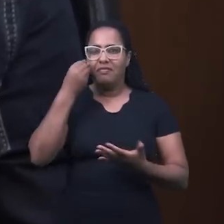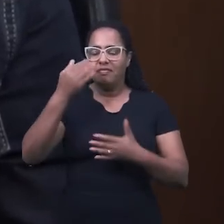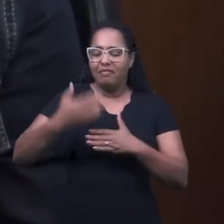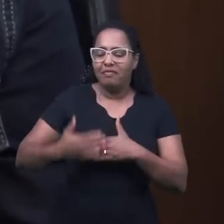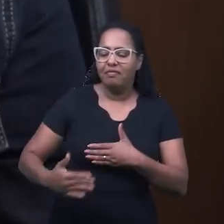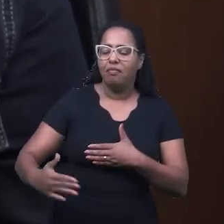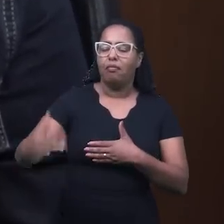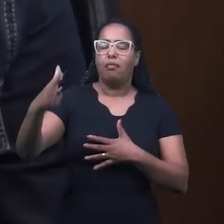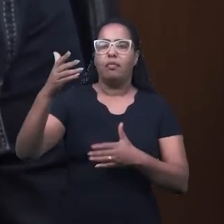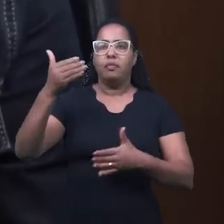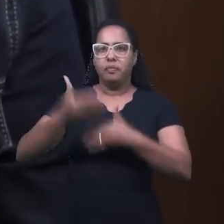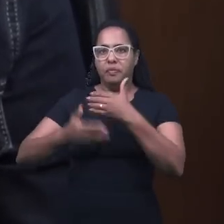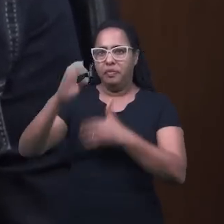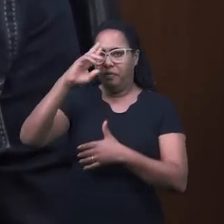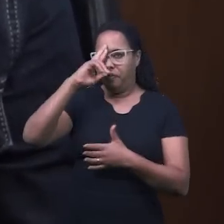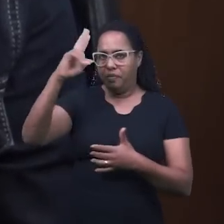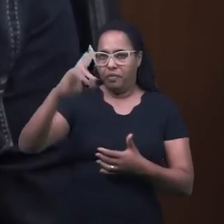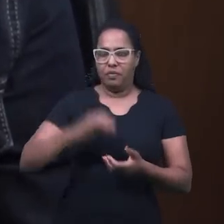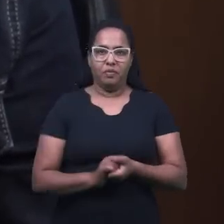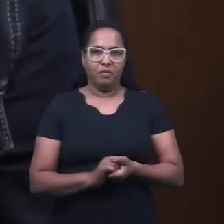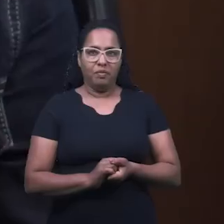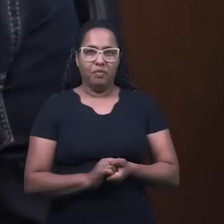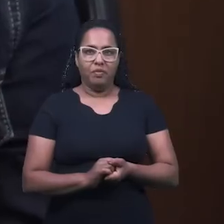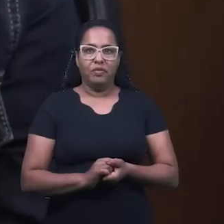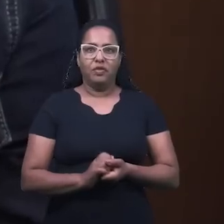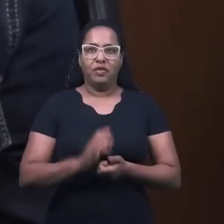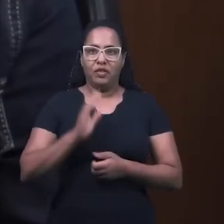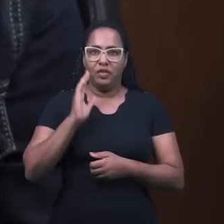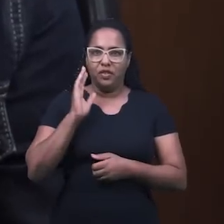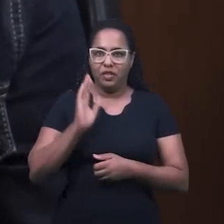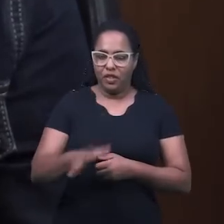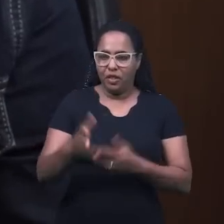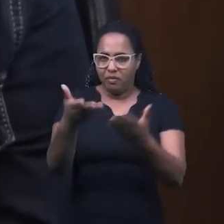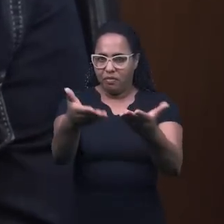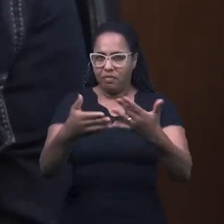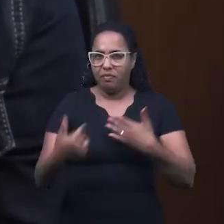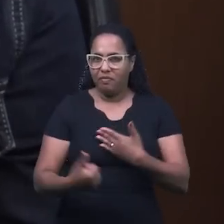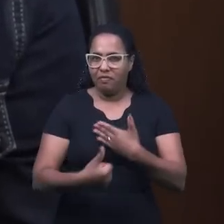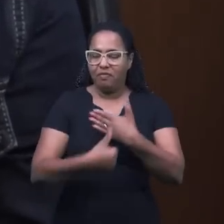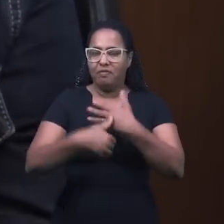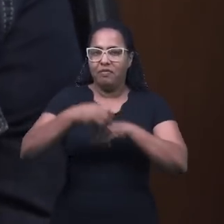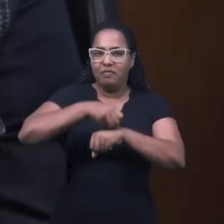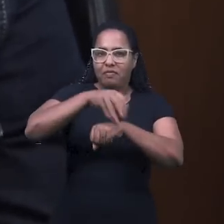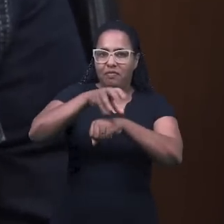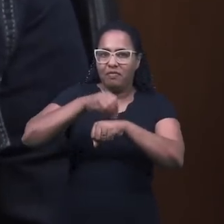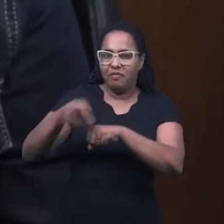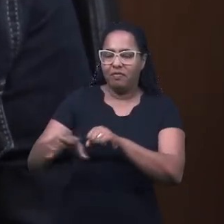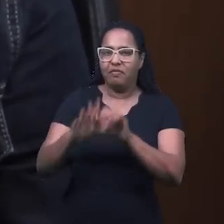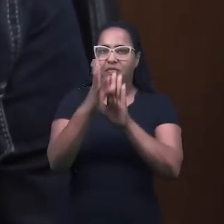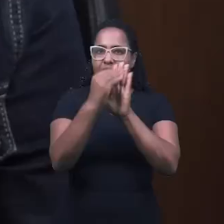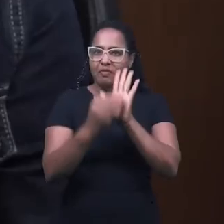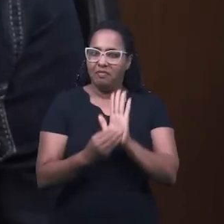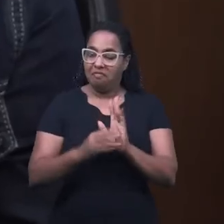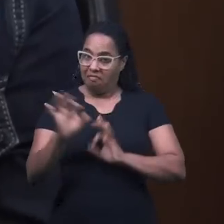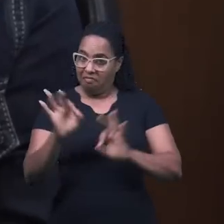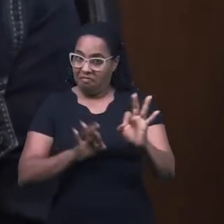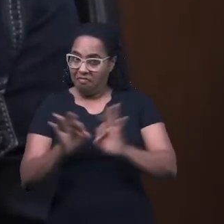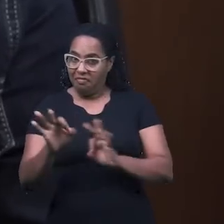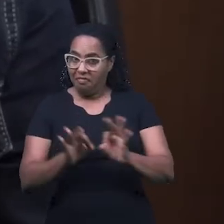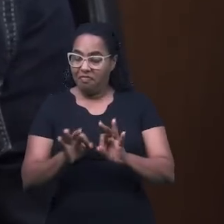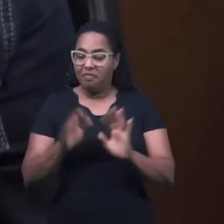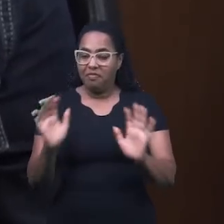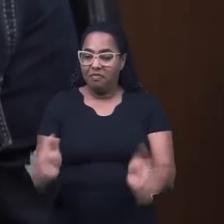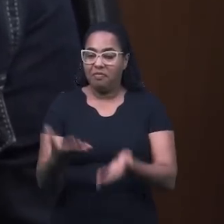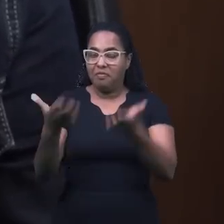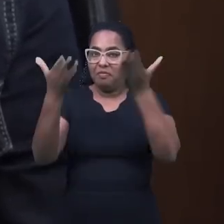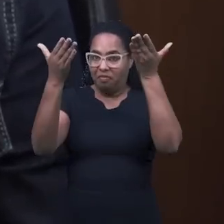têm vivido ao longo da caminhada na presença do Senhor. Eu já te convido a curtir e compartilhar esse conteúdo. E se preparar